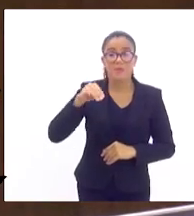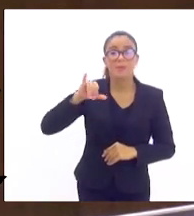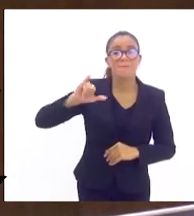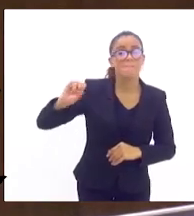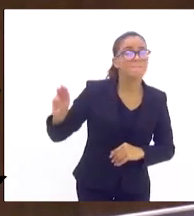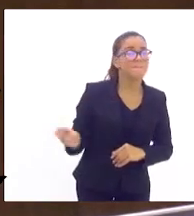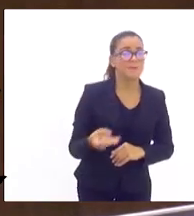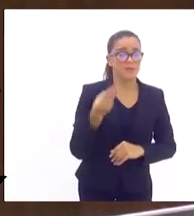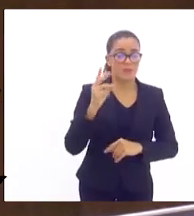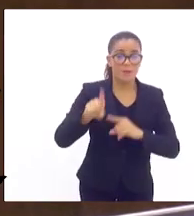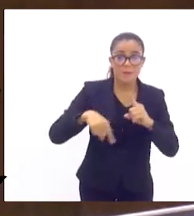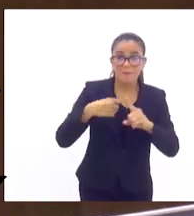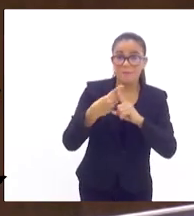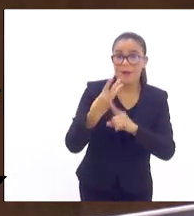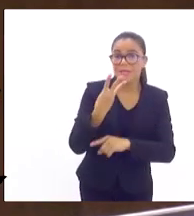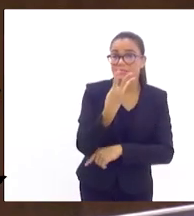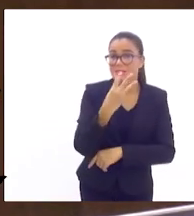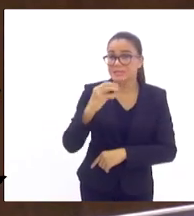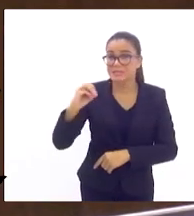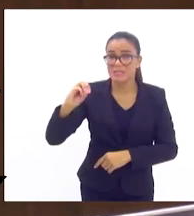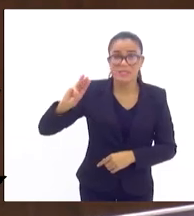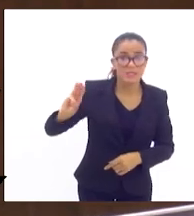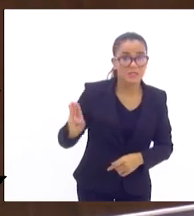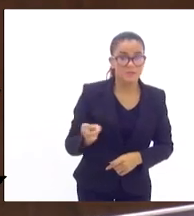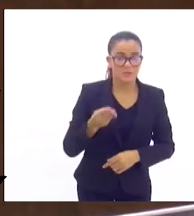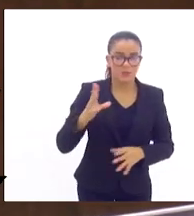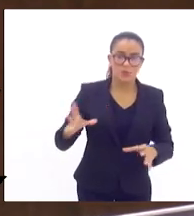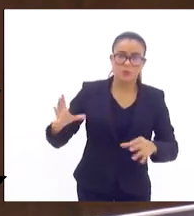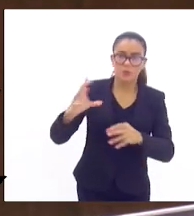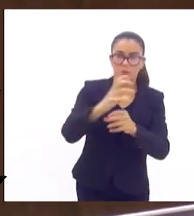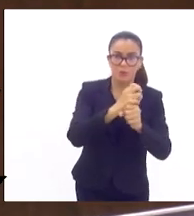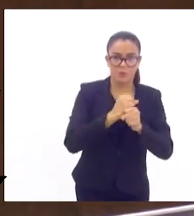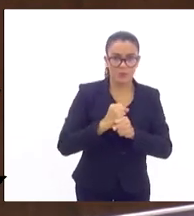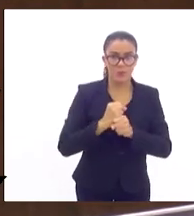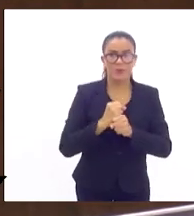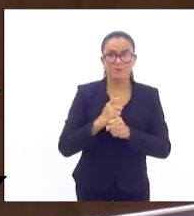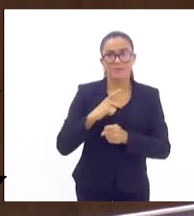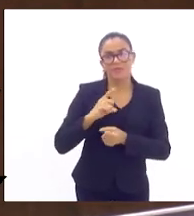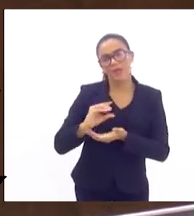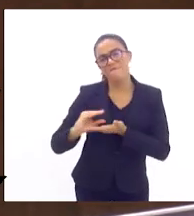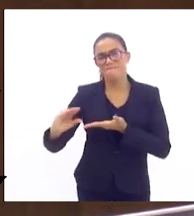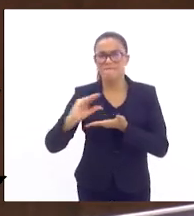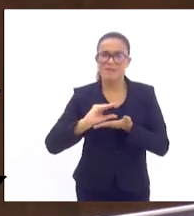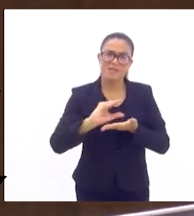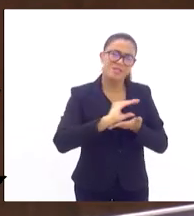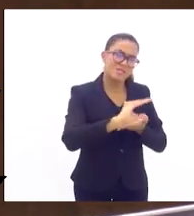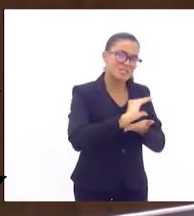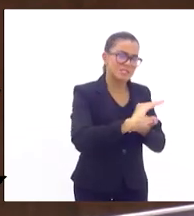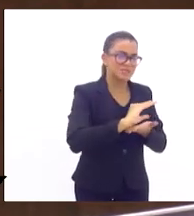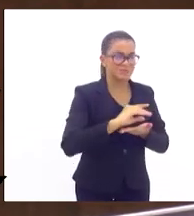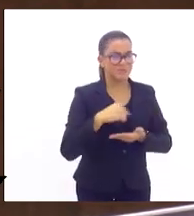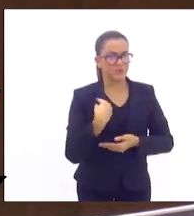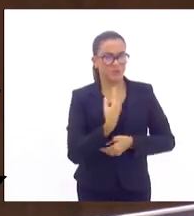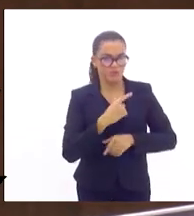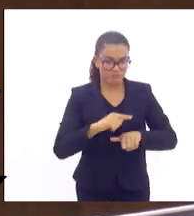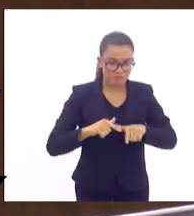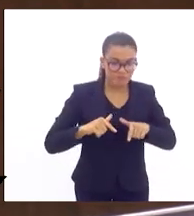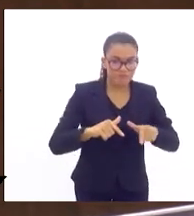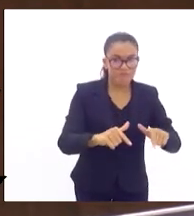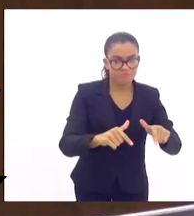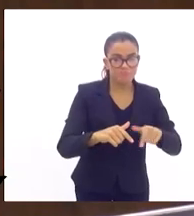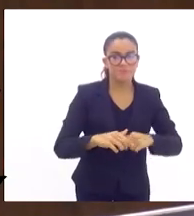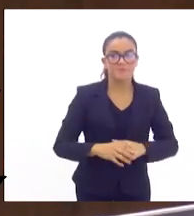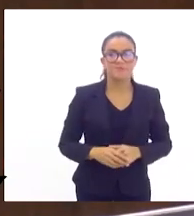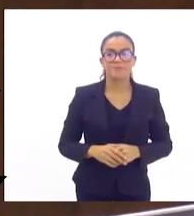mais 300 milhões no total, porque nós temos que considerar também os outros investimentos que nós vamos fazer nas áreas não